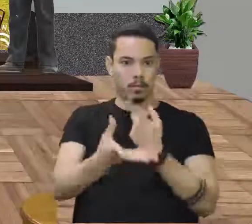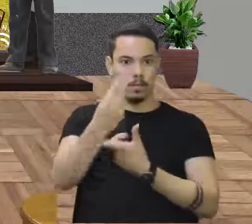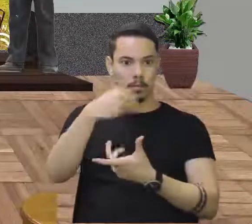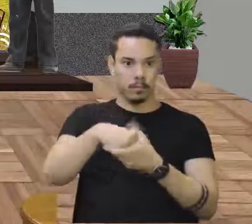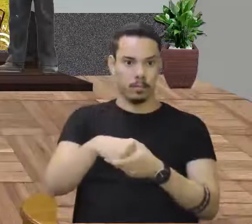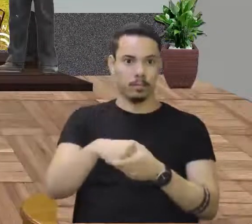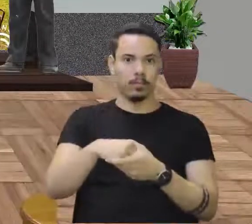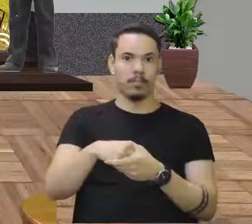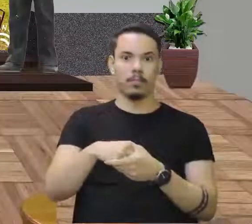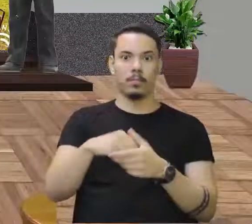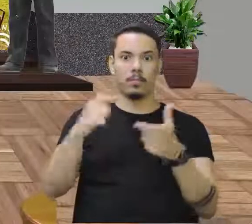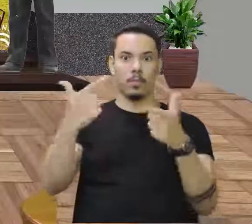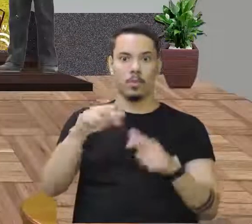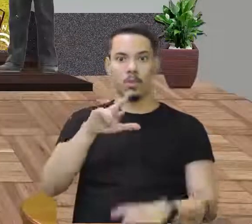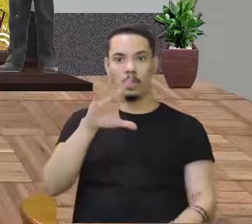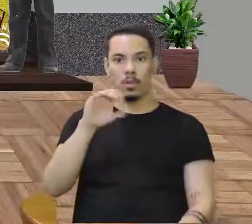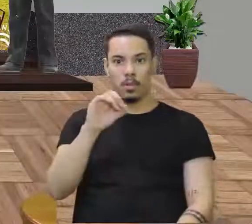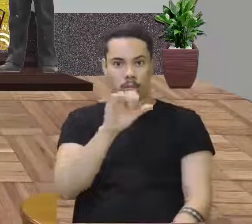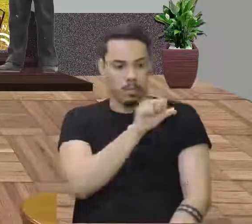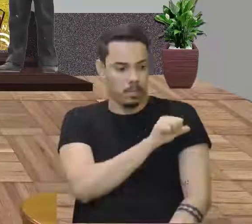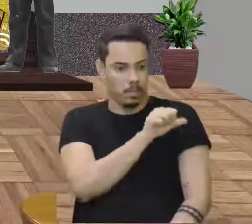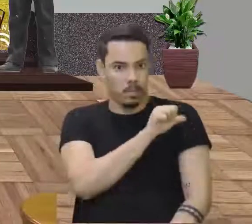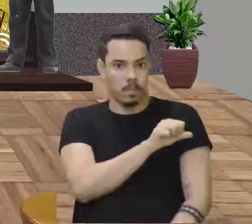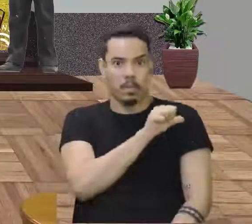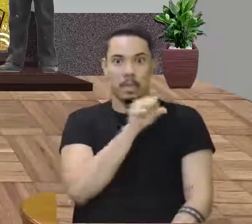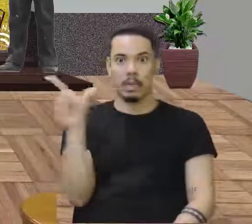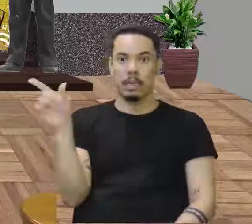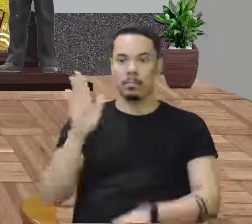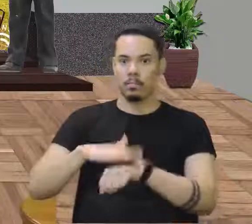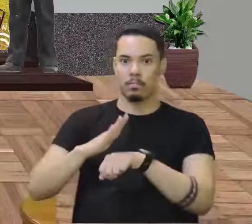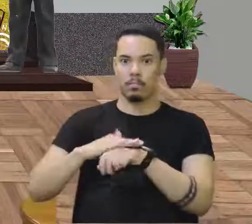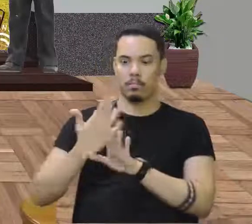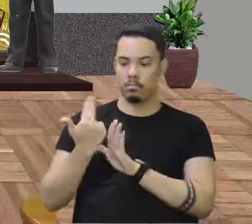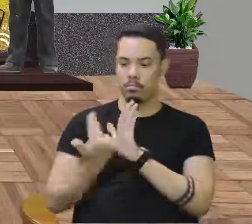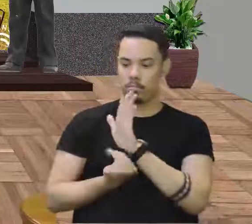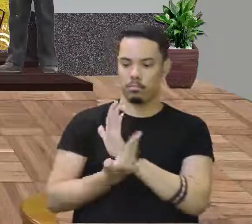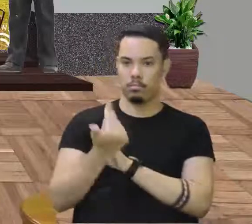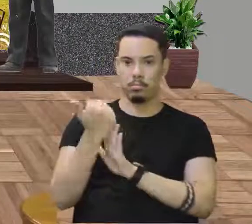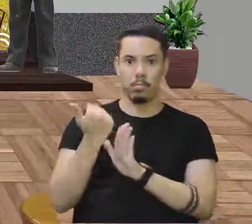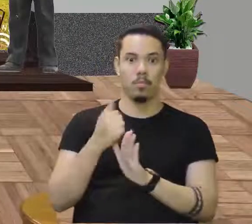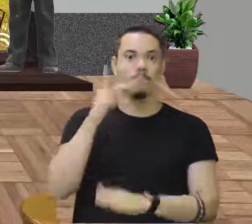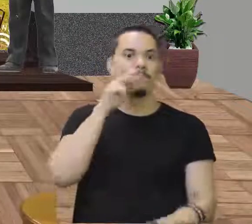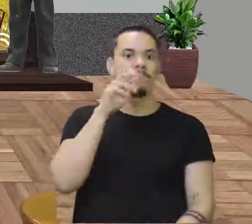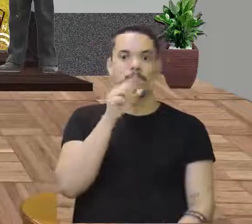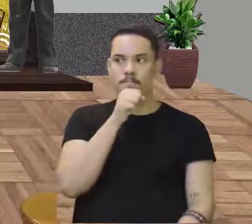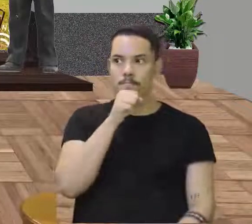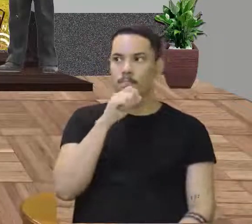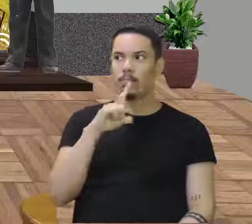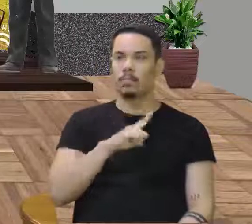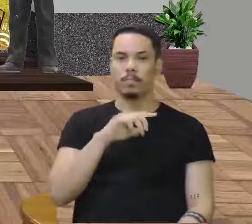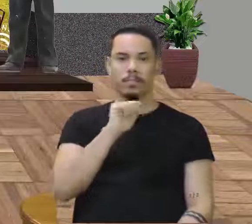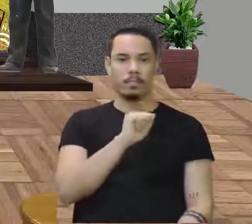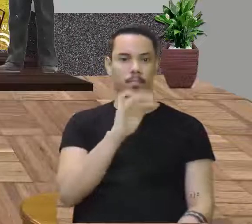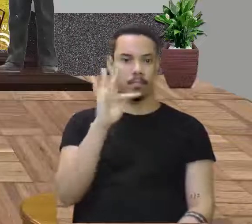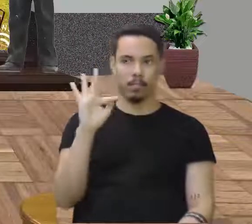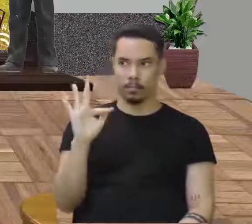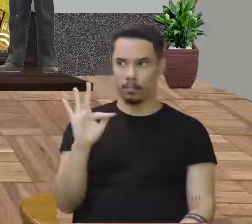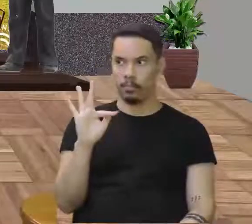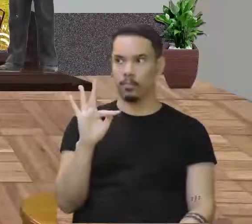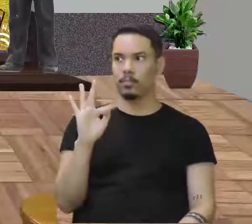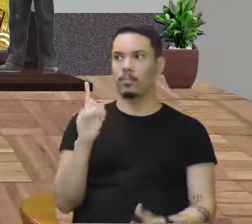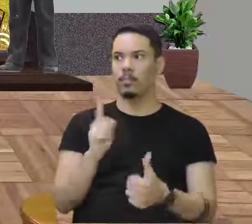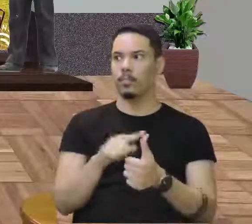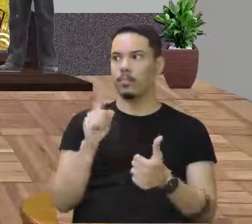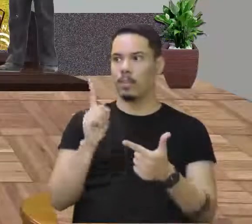Rio de Janeiro o que seria Porto Velho, ele que desenha Porto Velho. Nós temos Aloysio Ferreira,